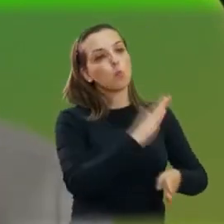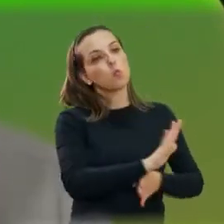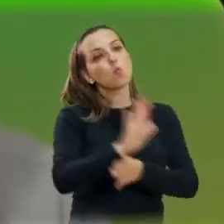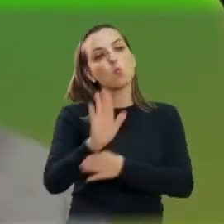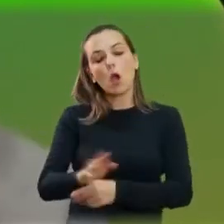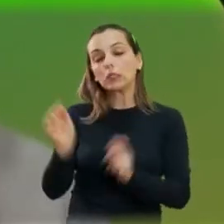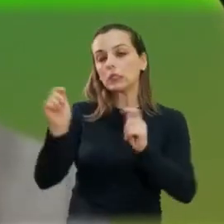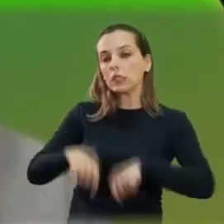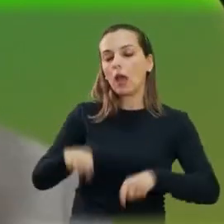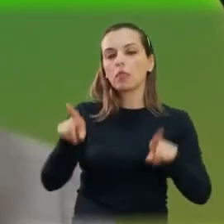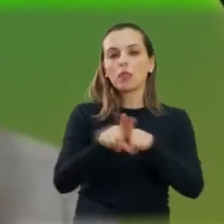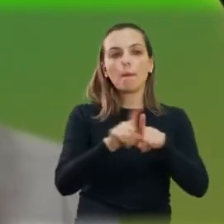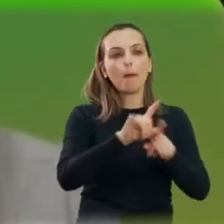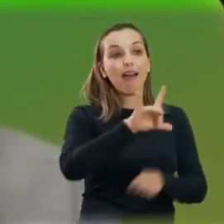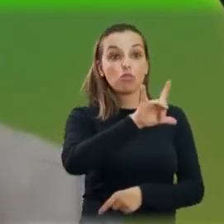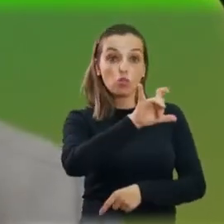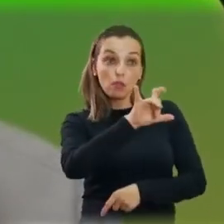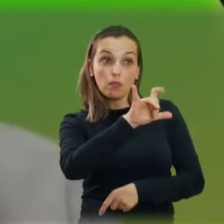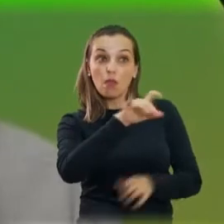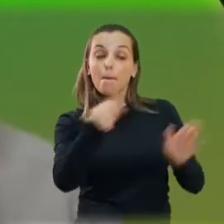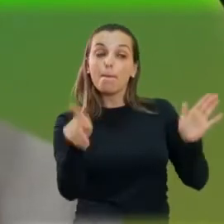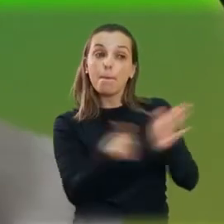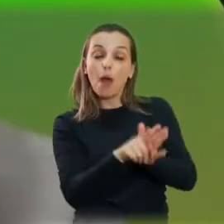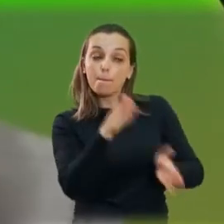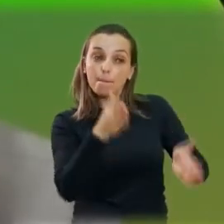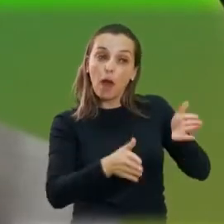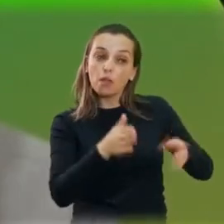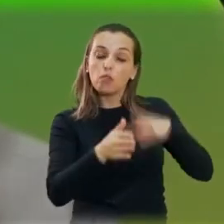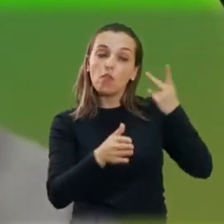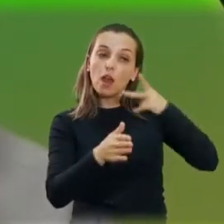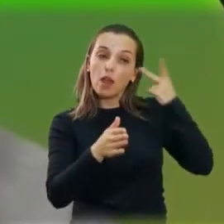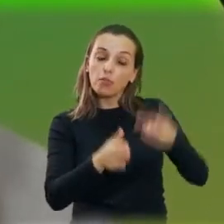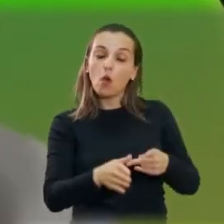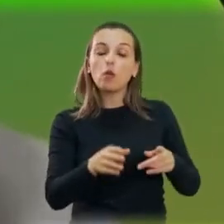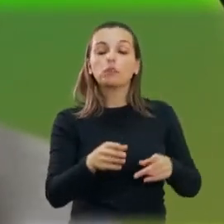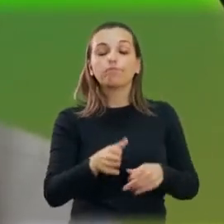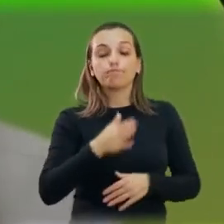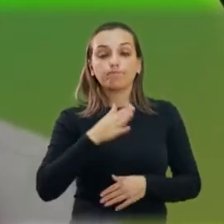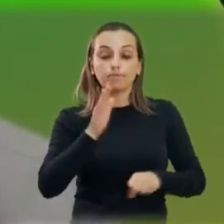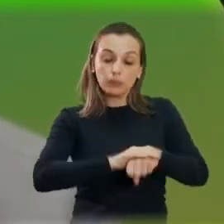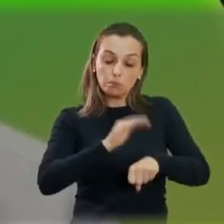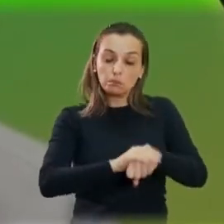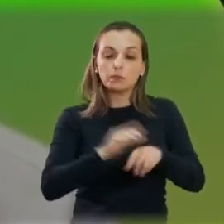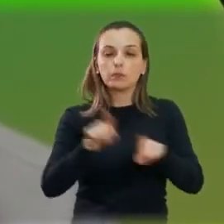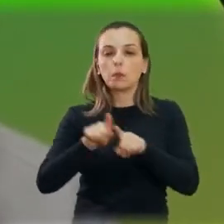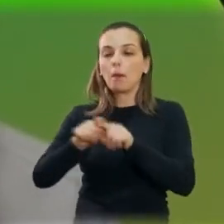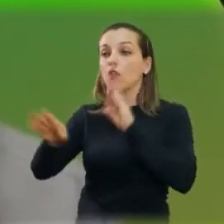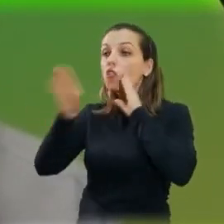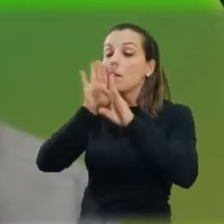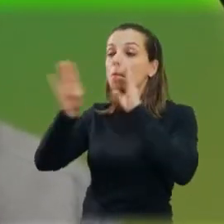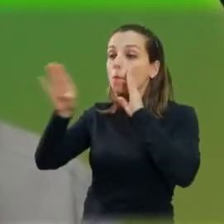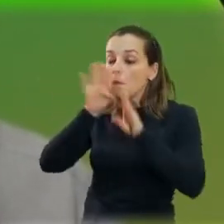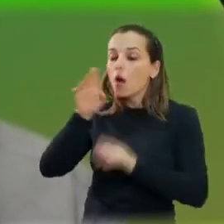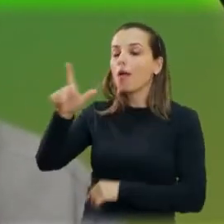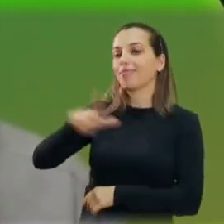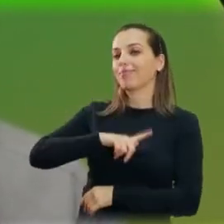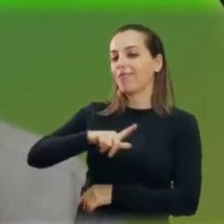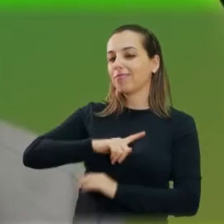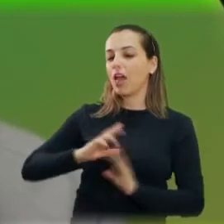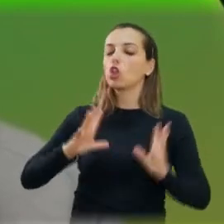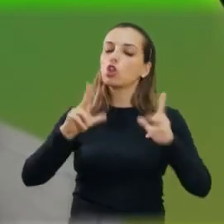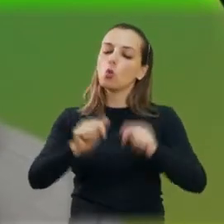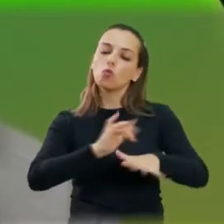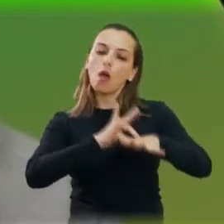pelo Instagram, o Instagram do mandato é rafael.angeli. Também o Facebook, só colocar Rafael De Angeli, que vai